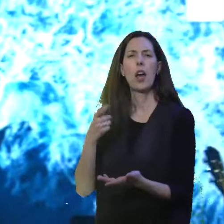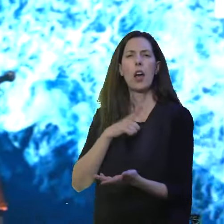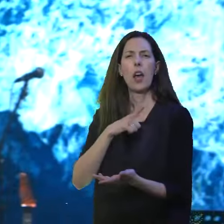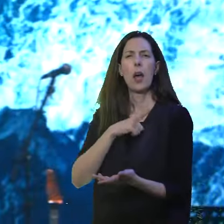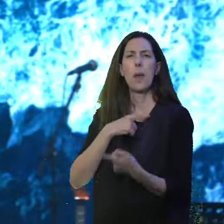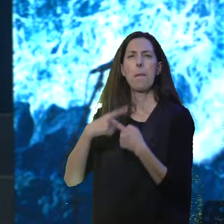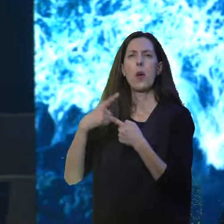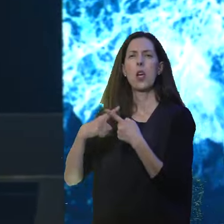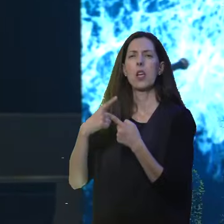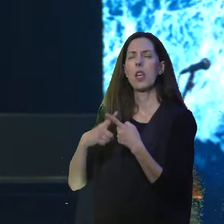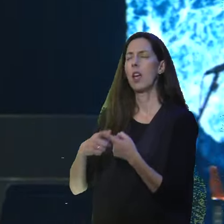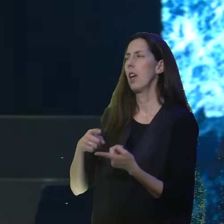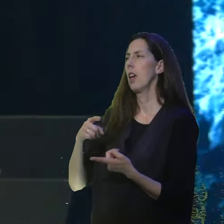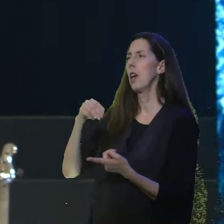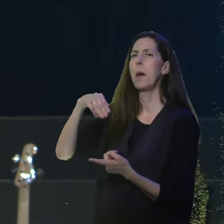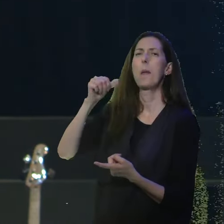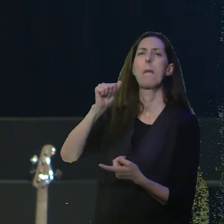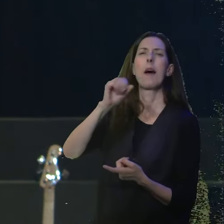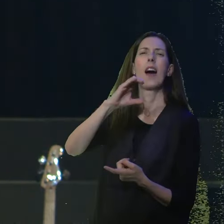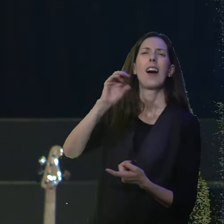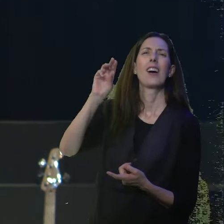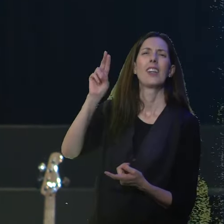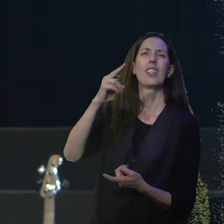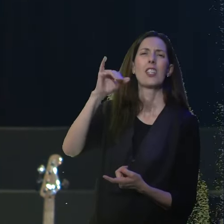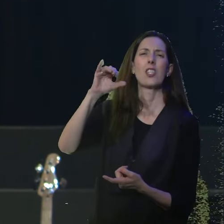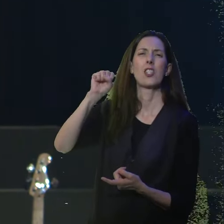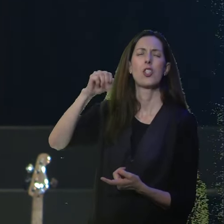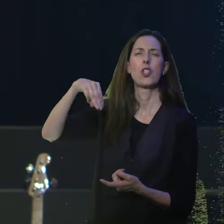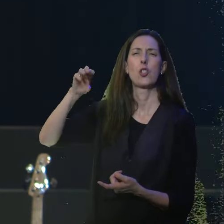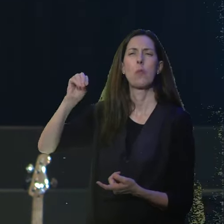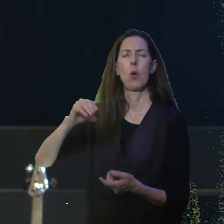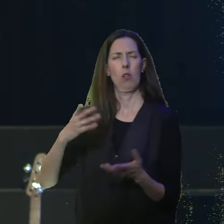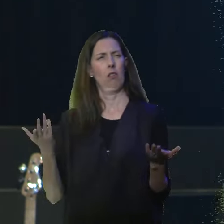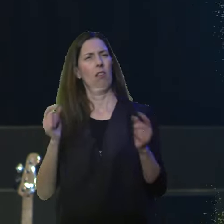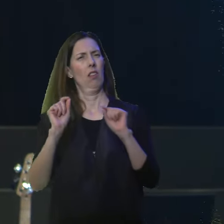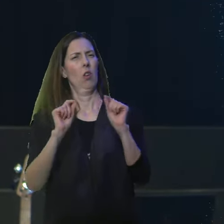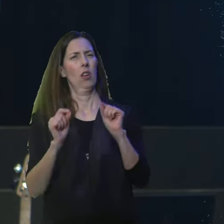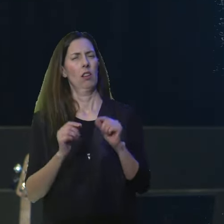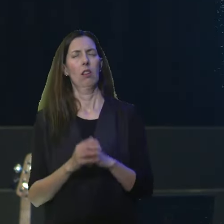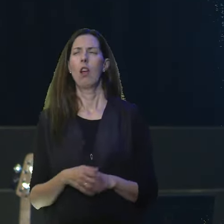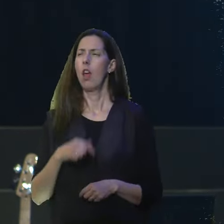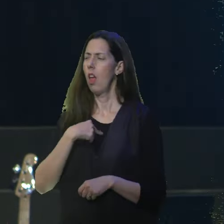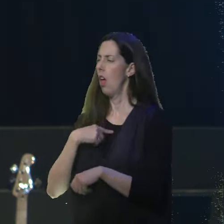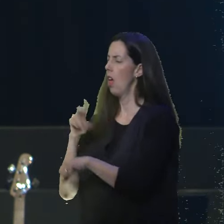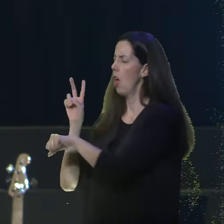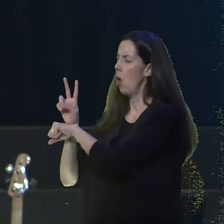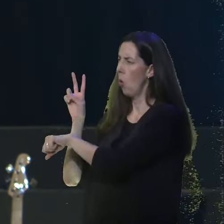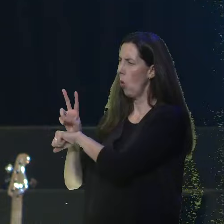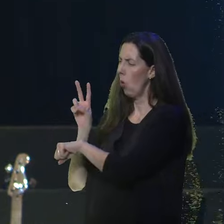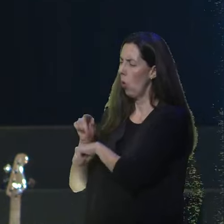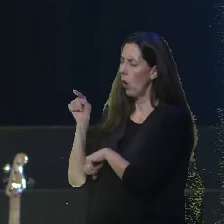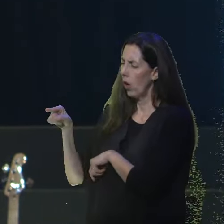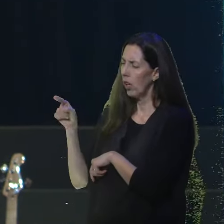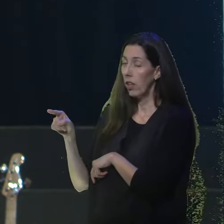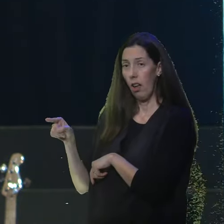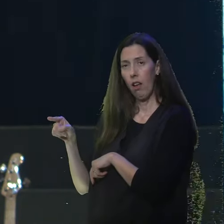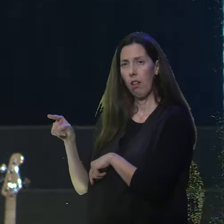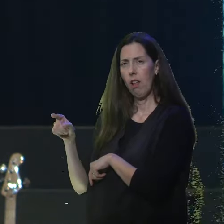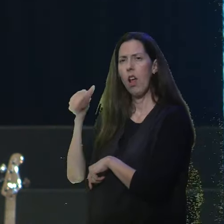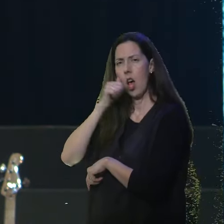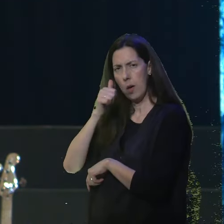pensar. O que é machismo? Eu proteger a mulher para que ela se case com um bom homem e que ela